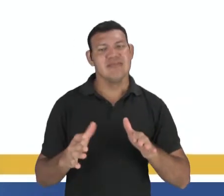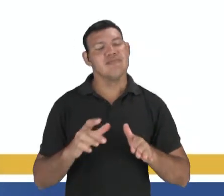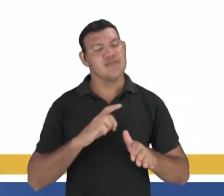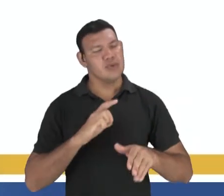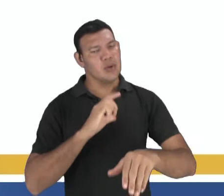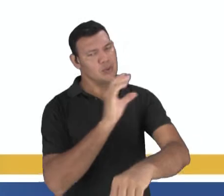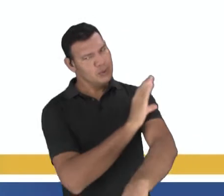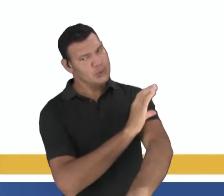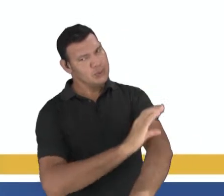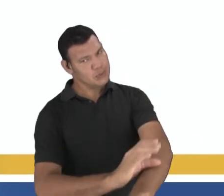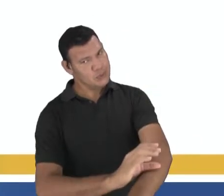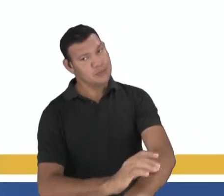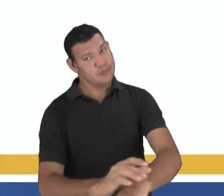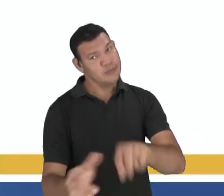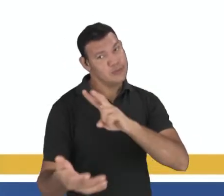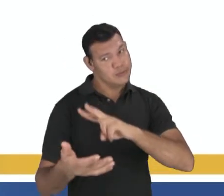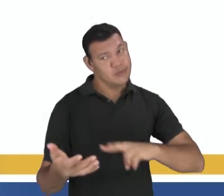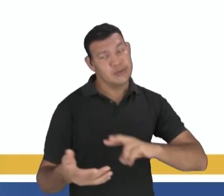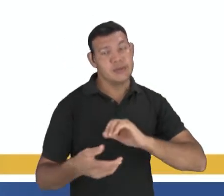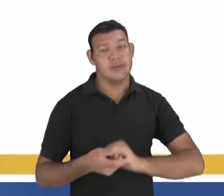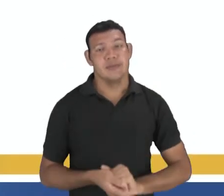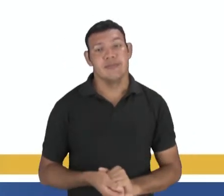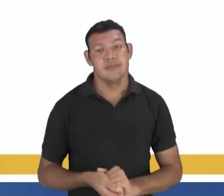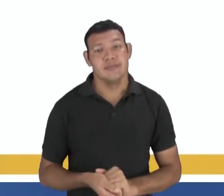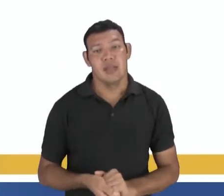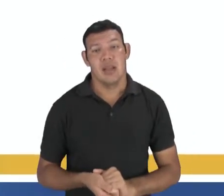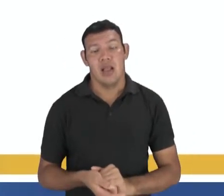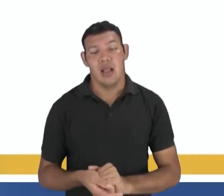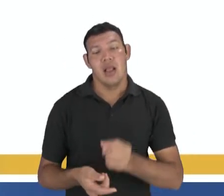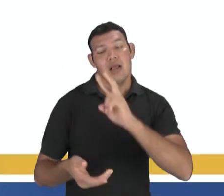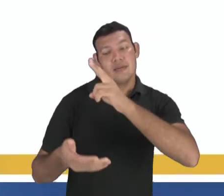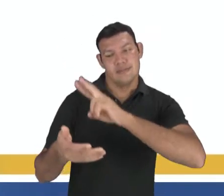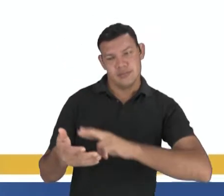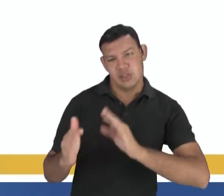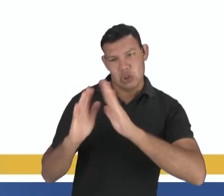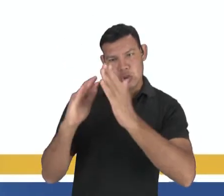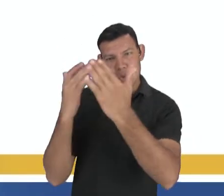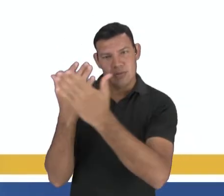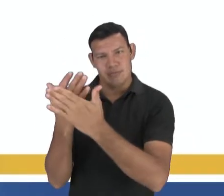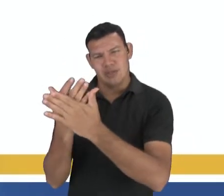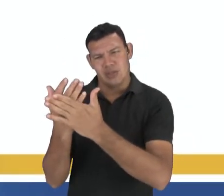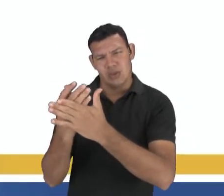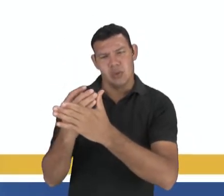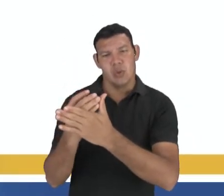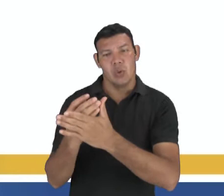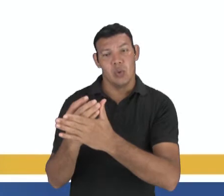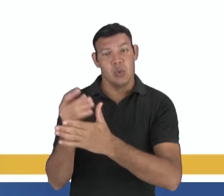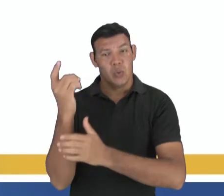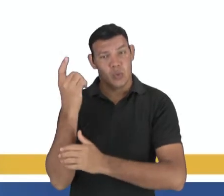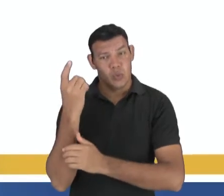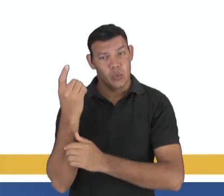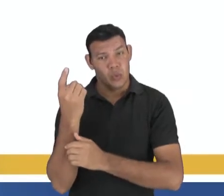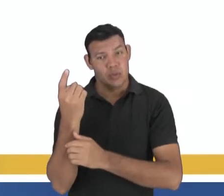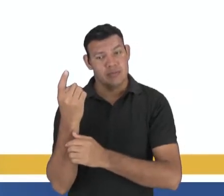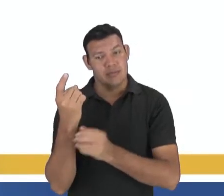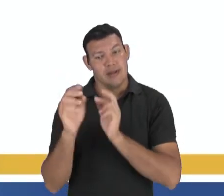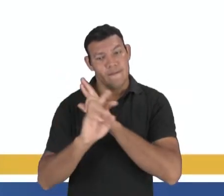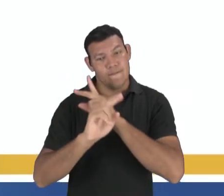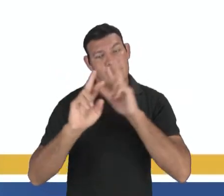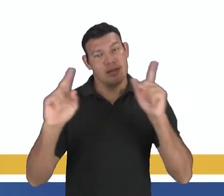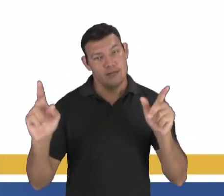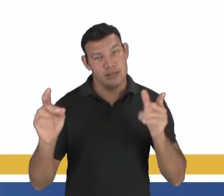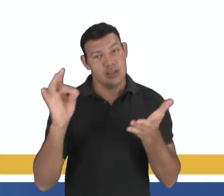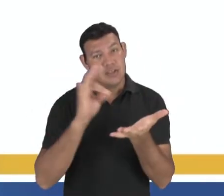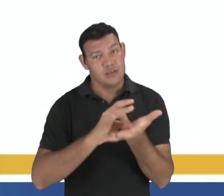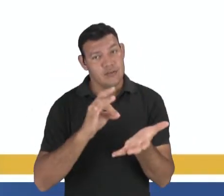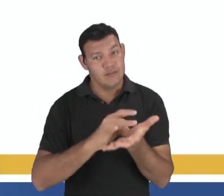hábito existe, não é verdade? Essa leitura escolar está distanciada da realidade das experiências de